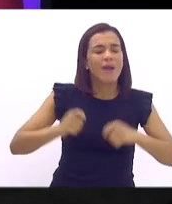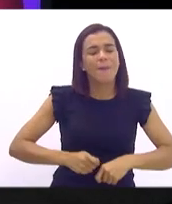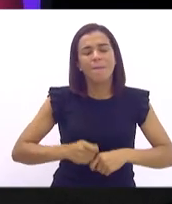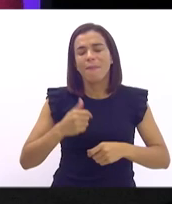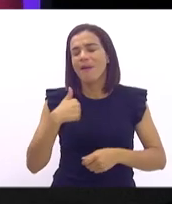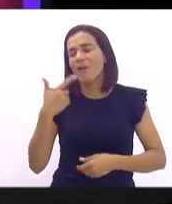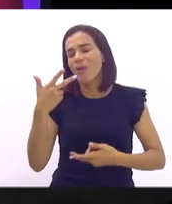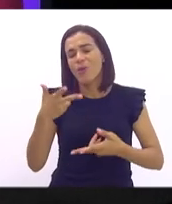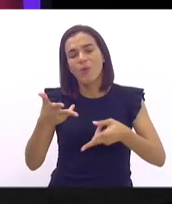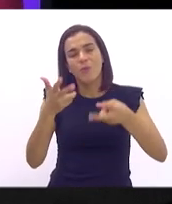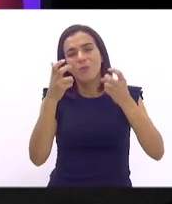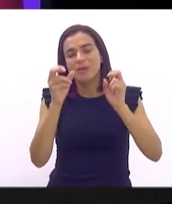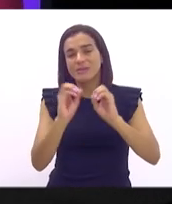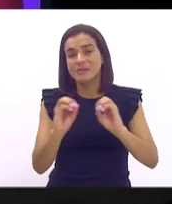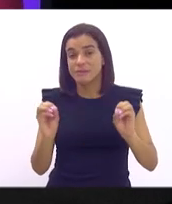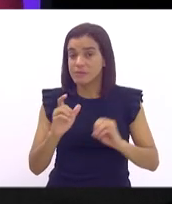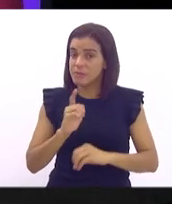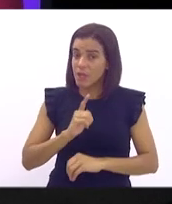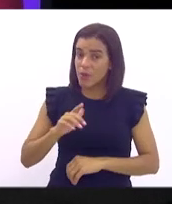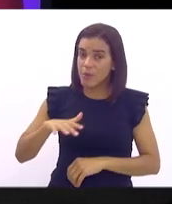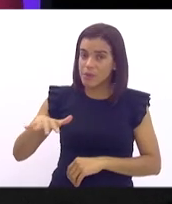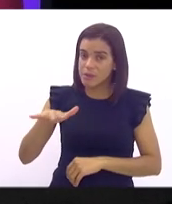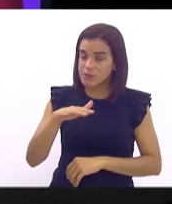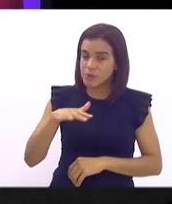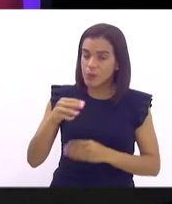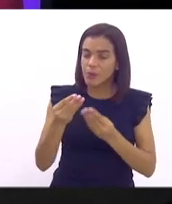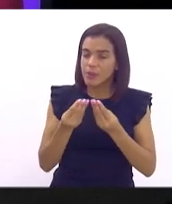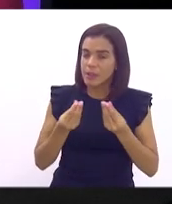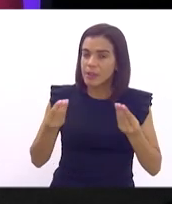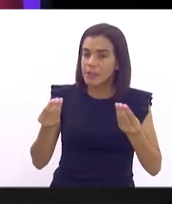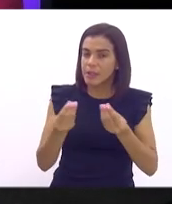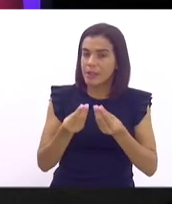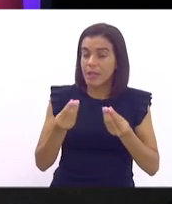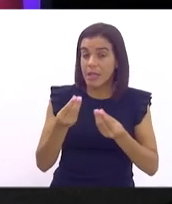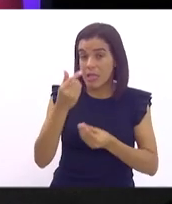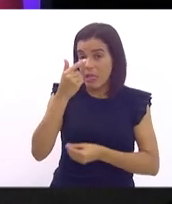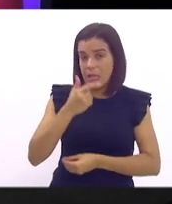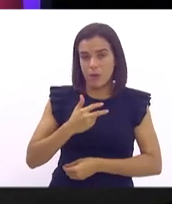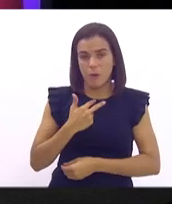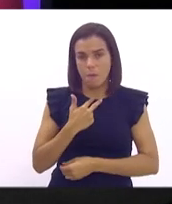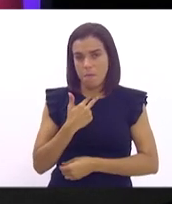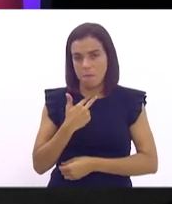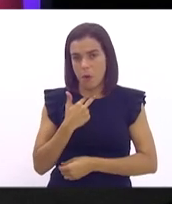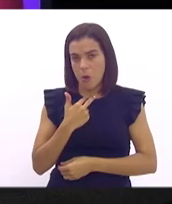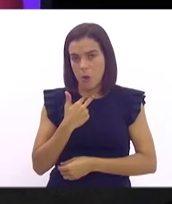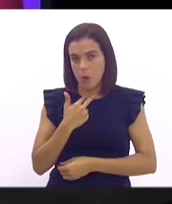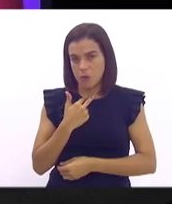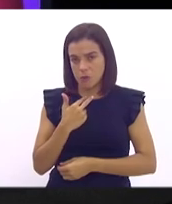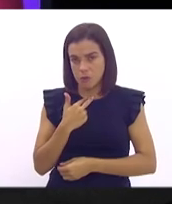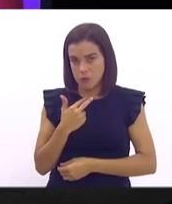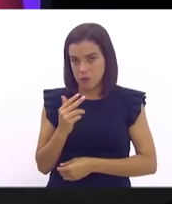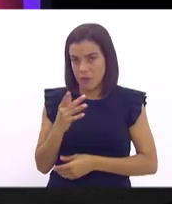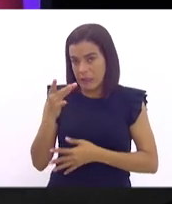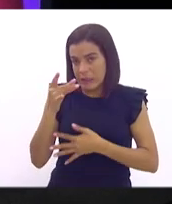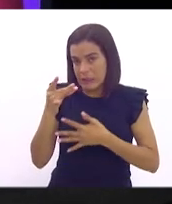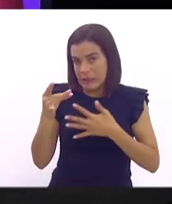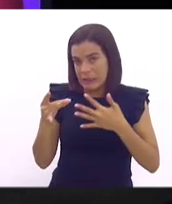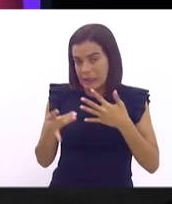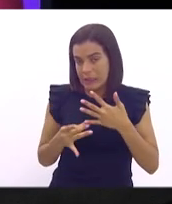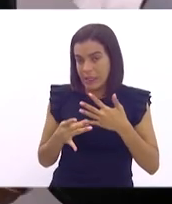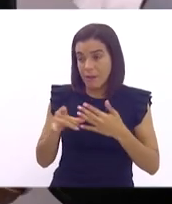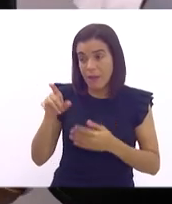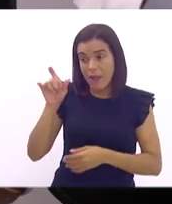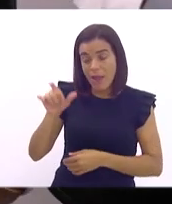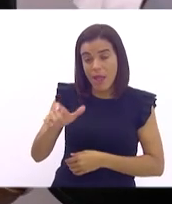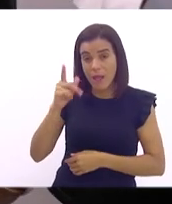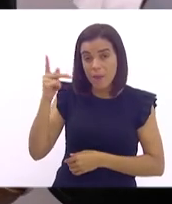tenho um caso muito delicado e eu não posso, não vou me ater a detalhes, mas ela é uma